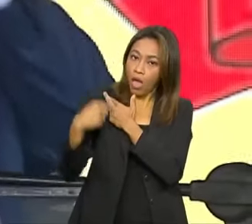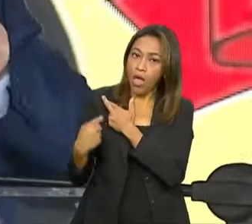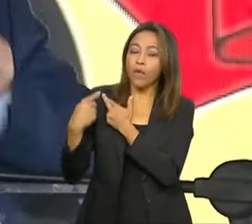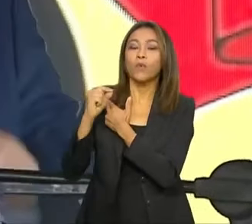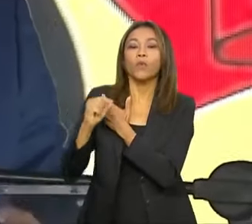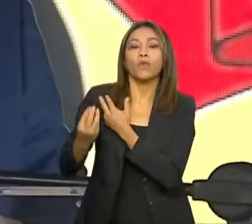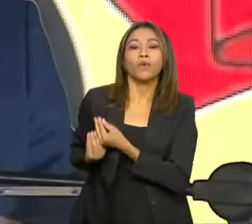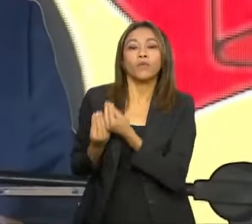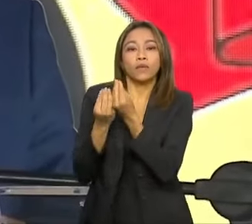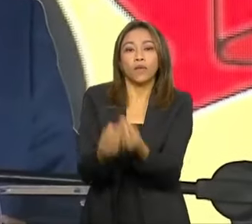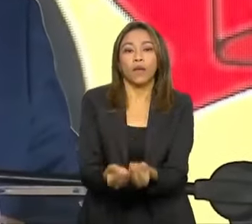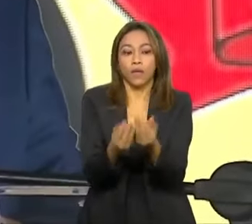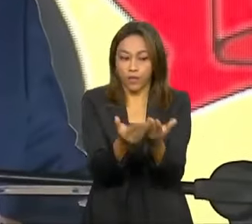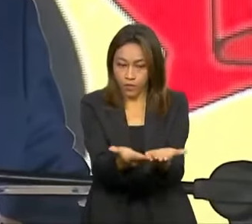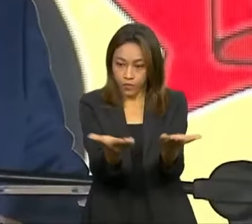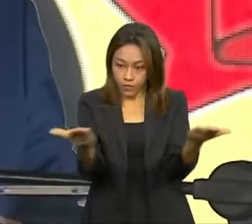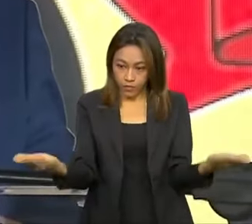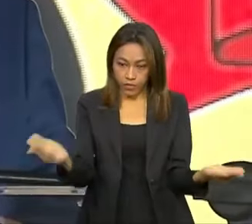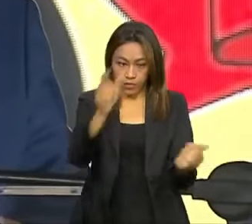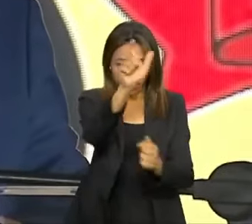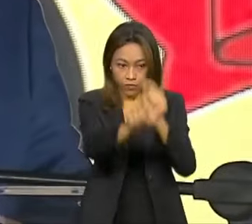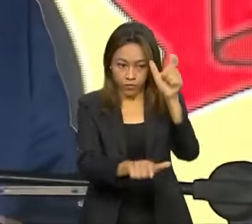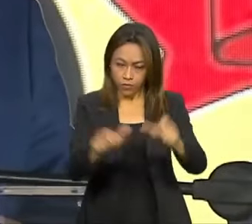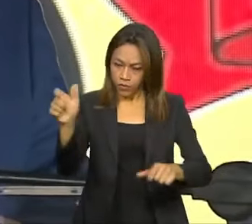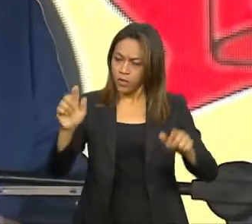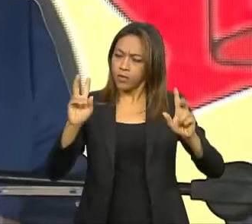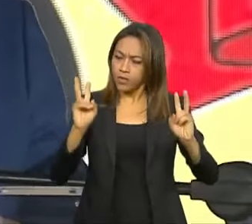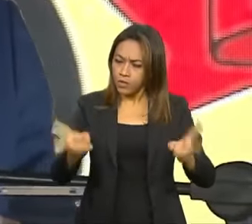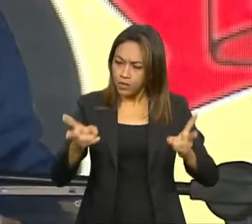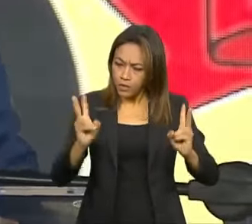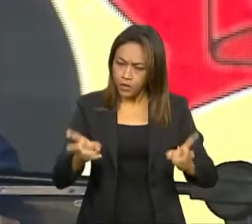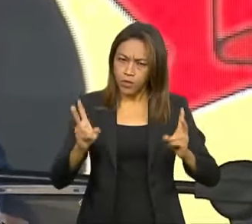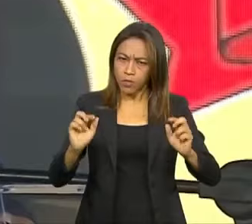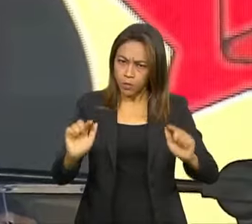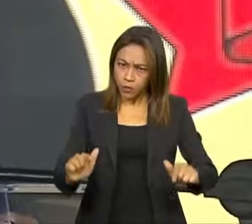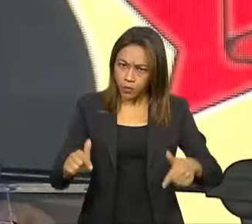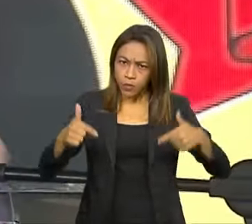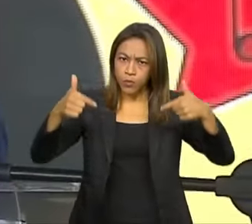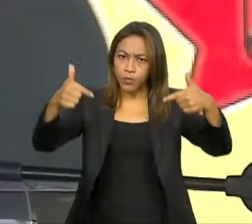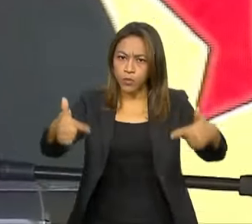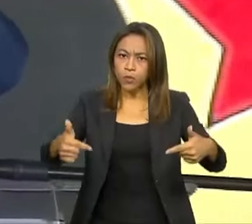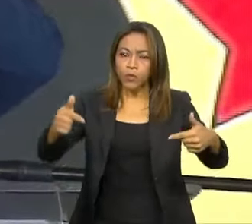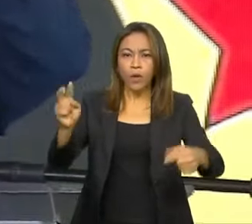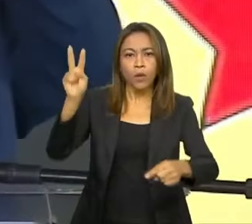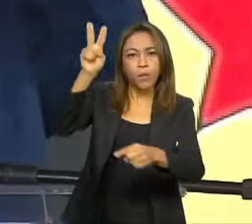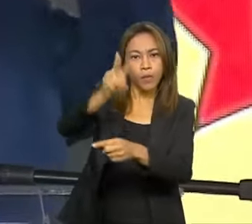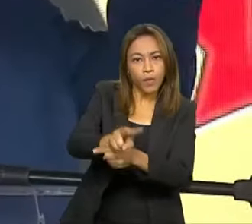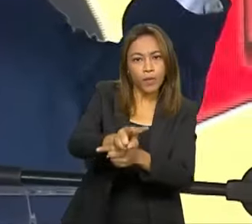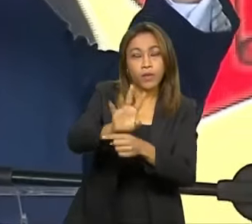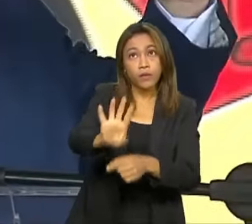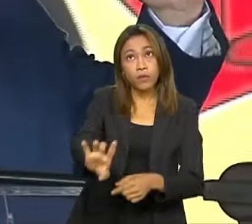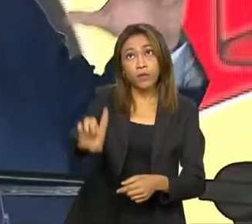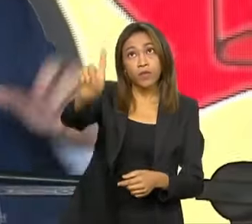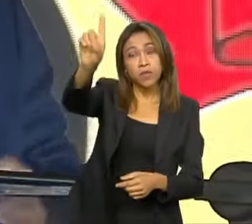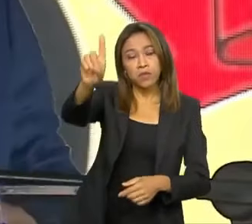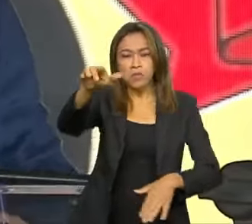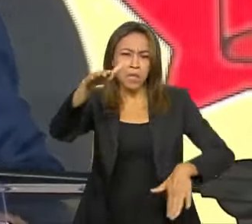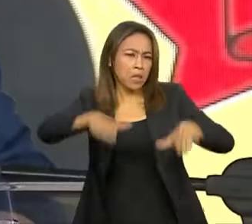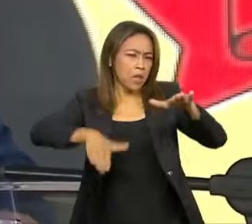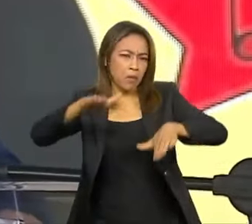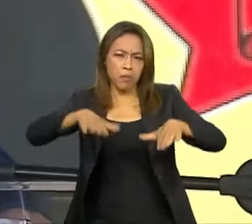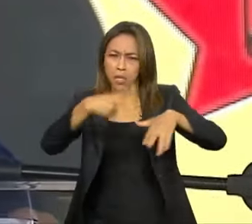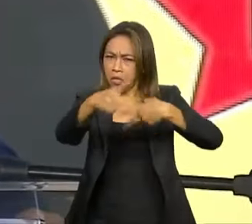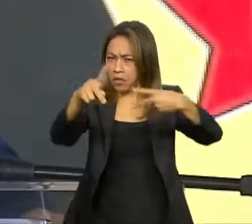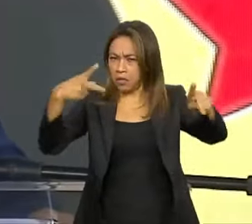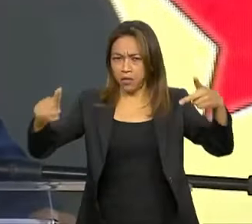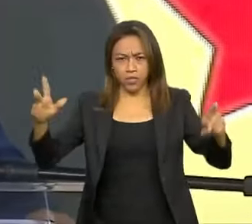ser exercida sempre sob a proteção do nosso Deus, independentemente da fé que cada